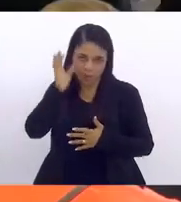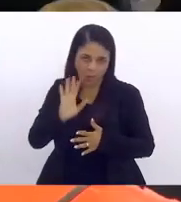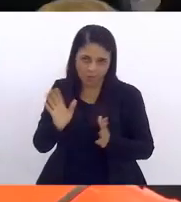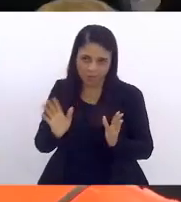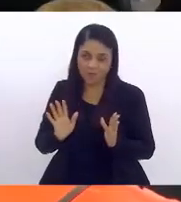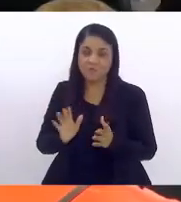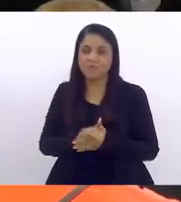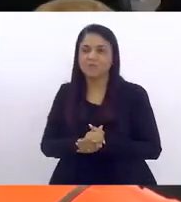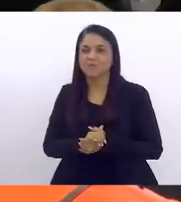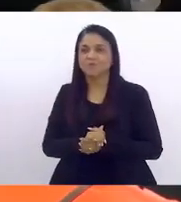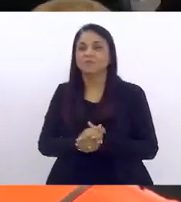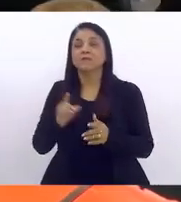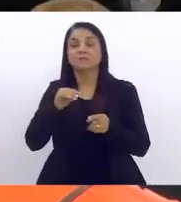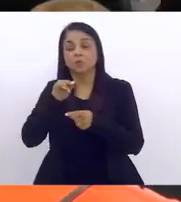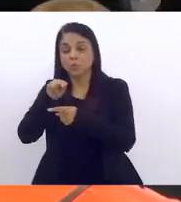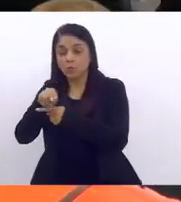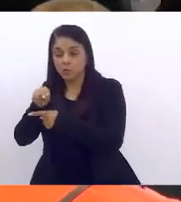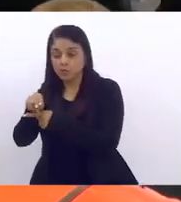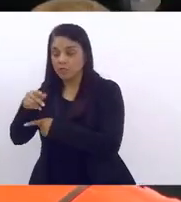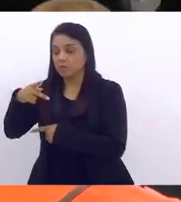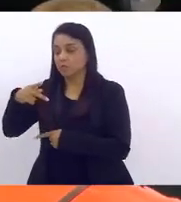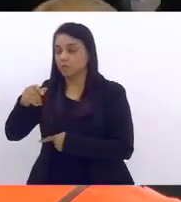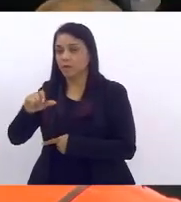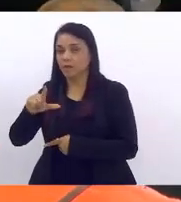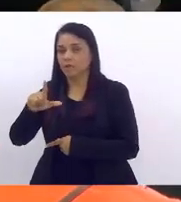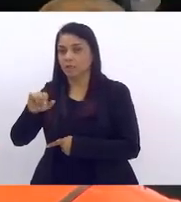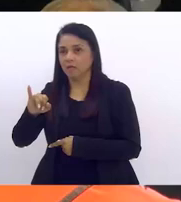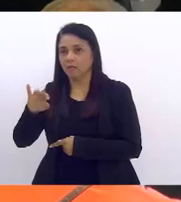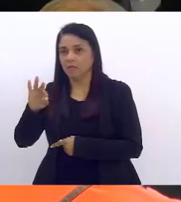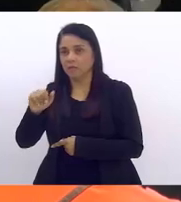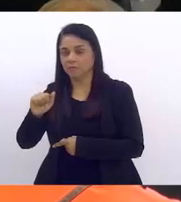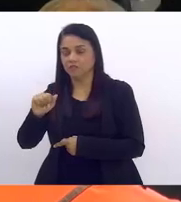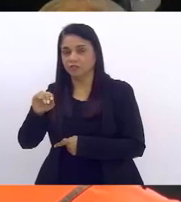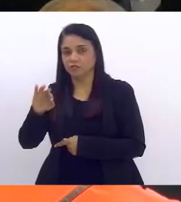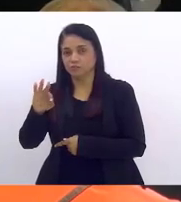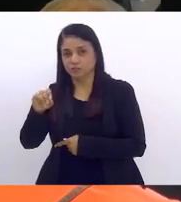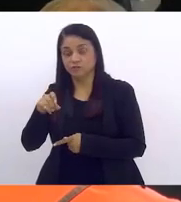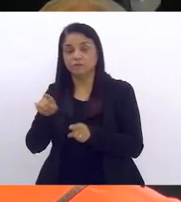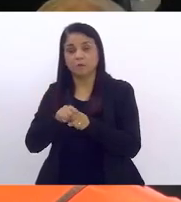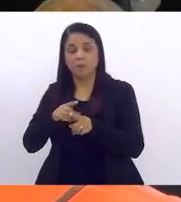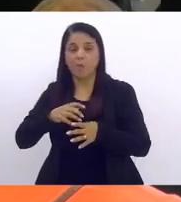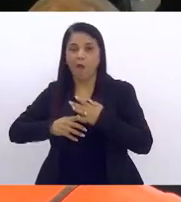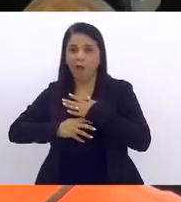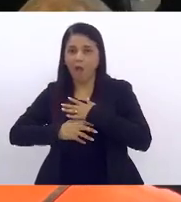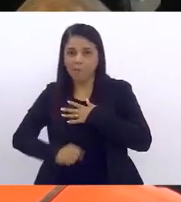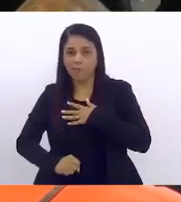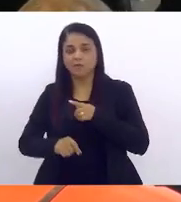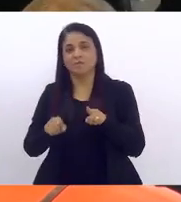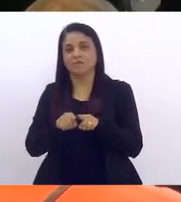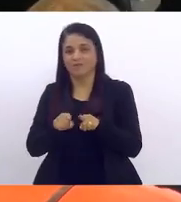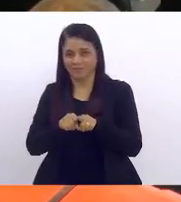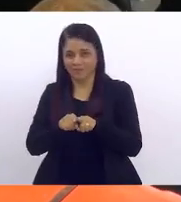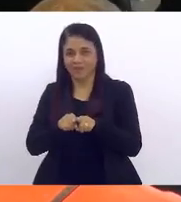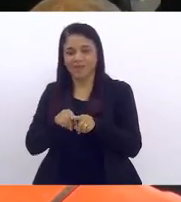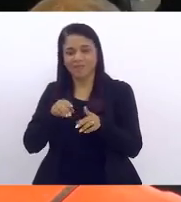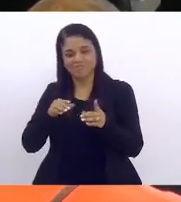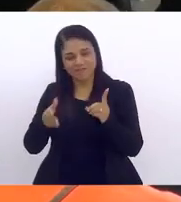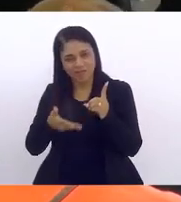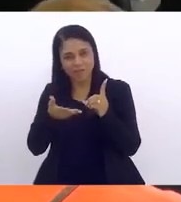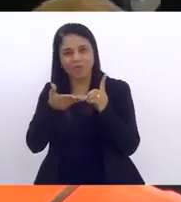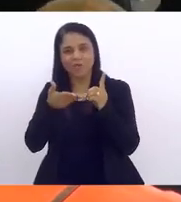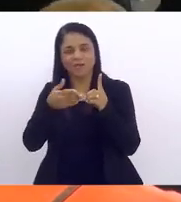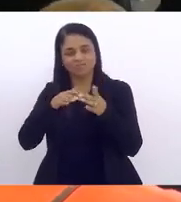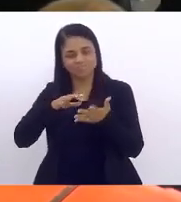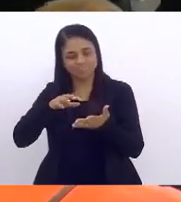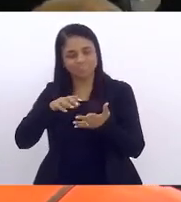gente inclui nos cuidados paliativos também a doula, o papel da doula nos processos de abortamento legal, né? É um papel que também pode ser